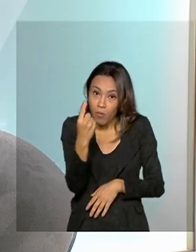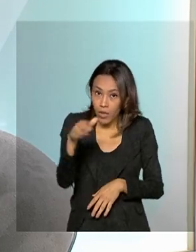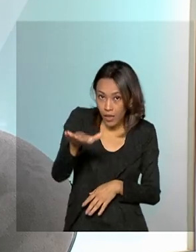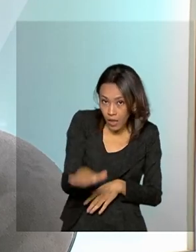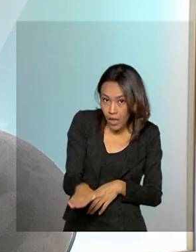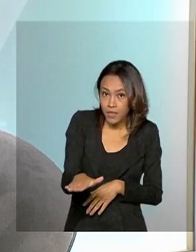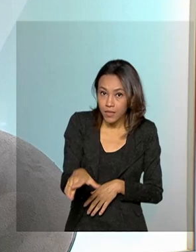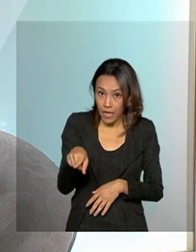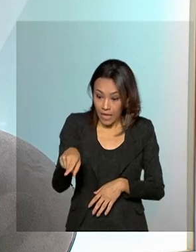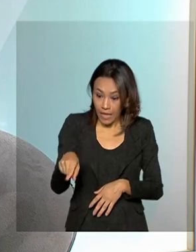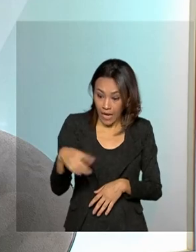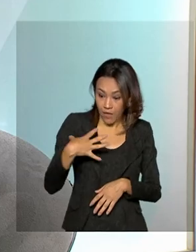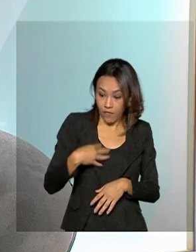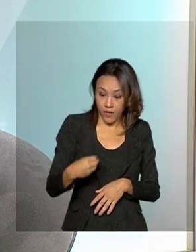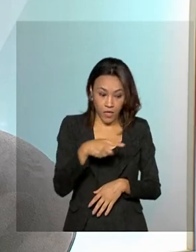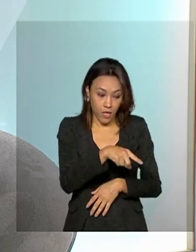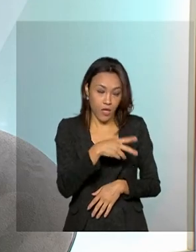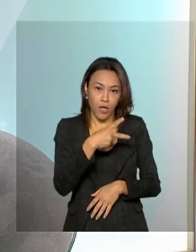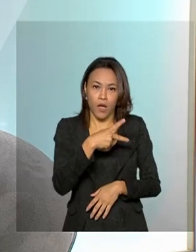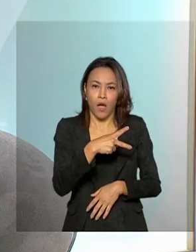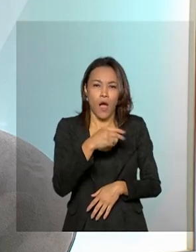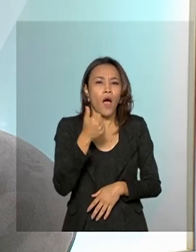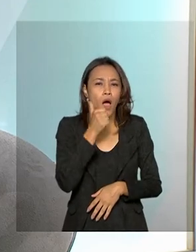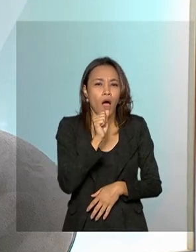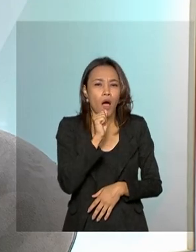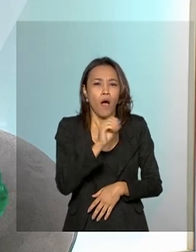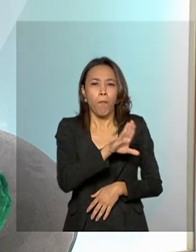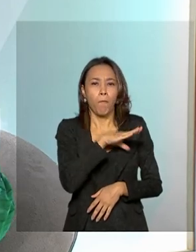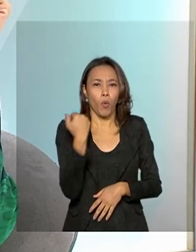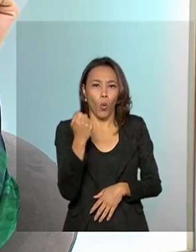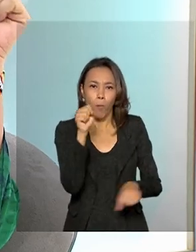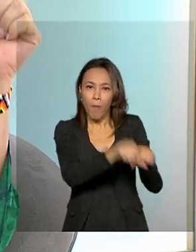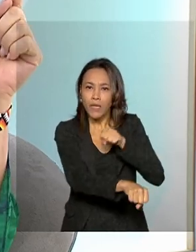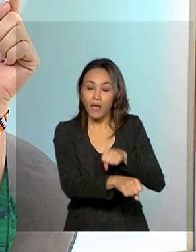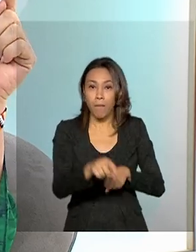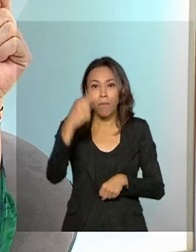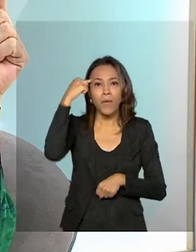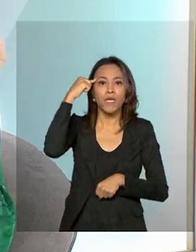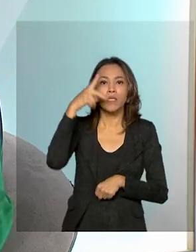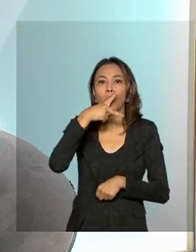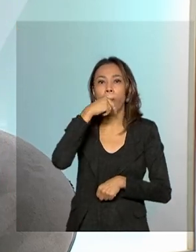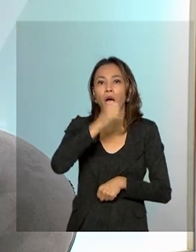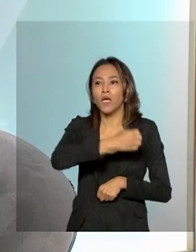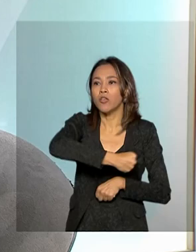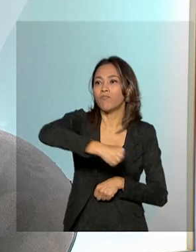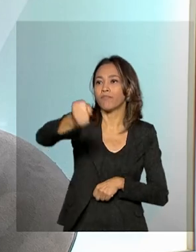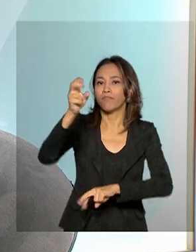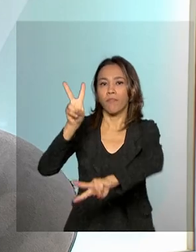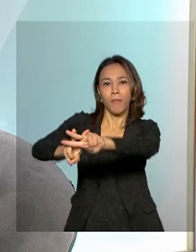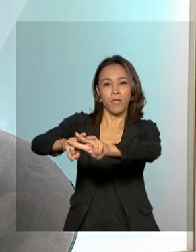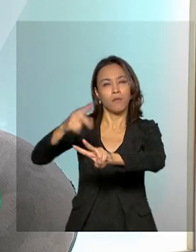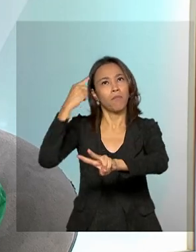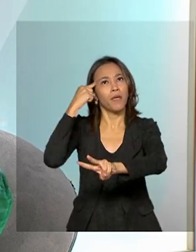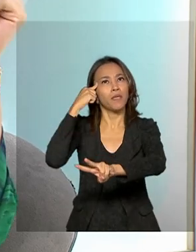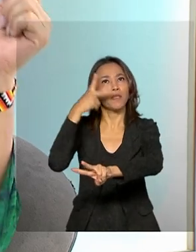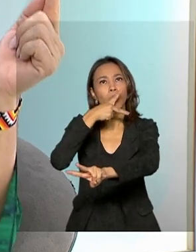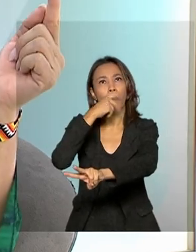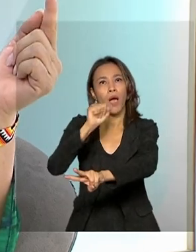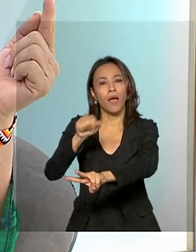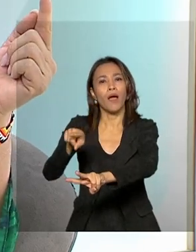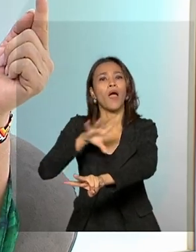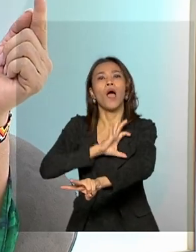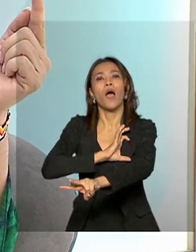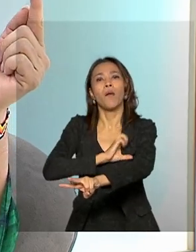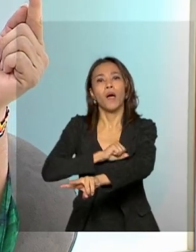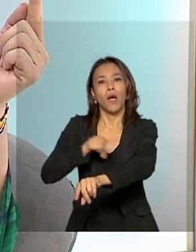é filha do feminicídio, de vez em quando ela pensa no pai que está preso. E ela, de vez em quando, se pega